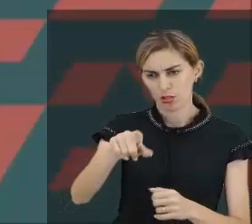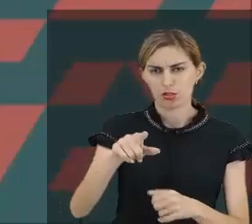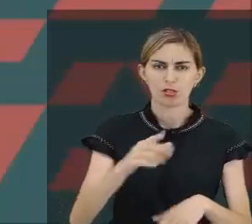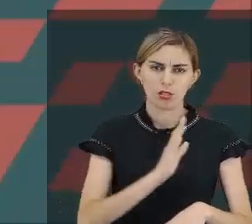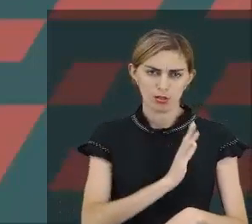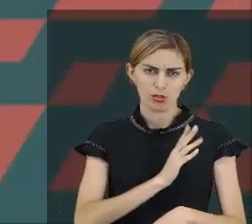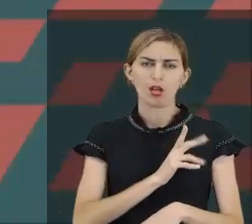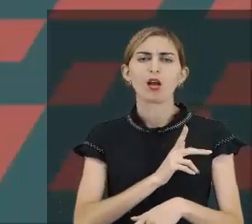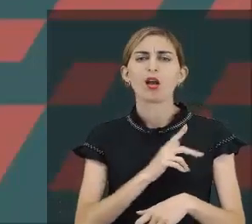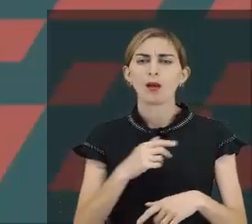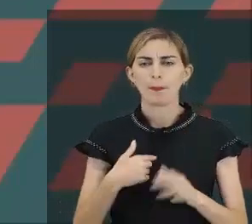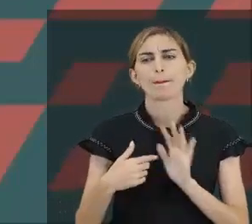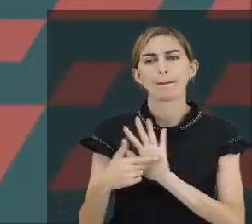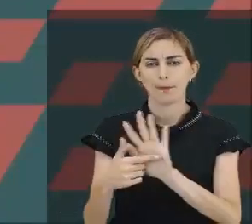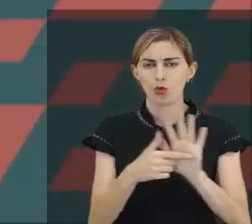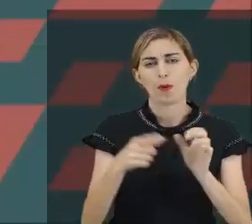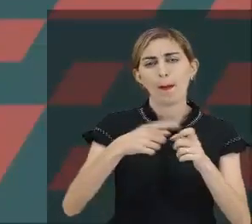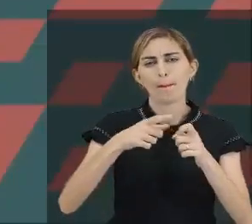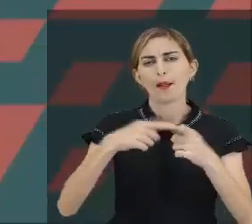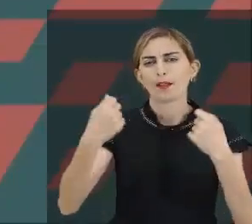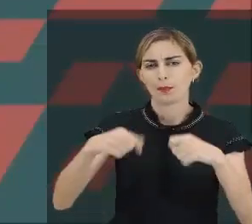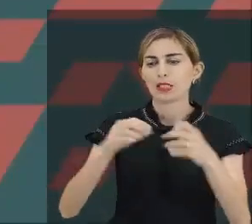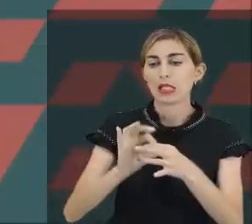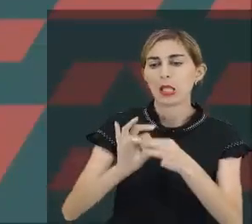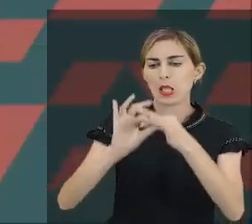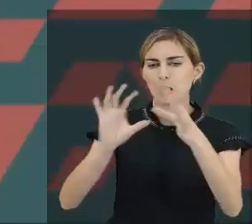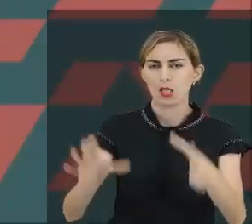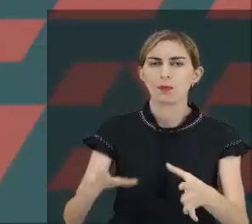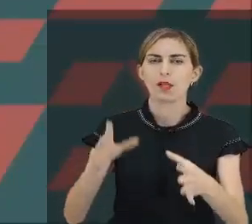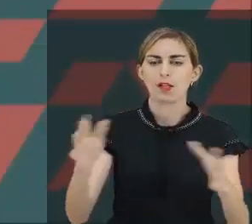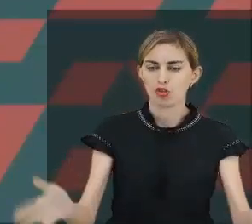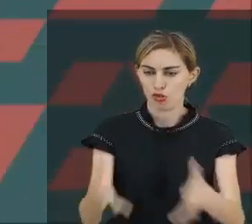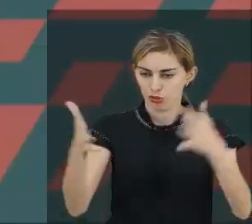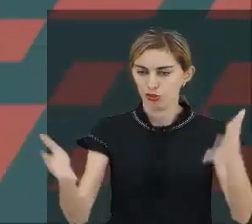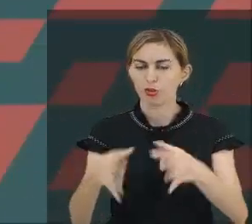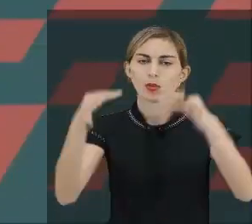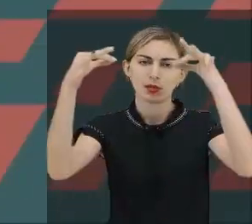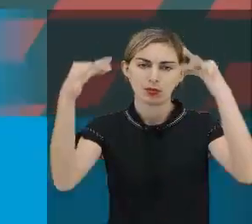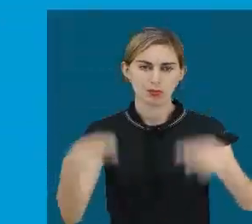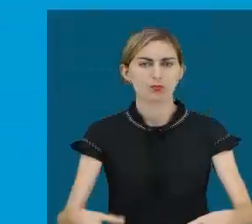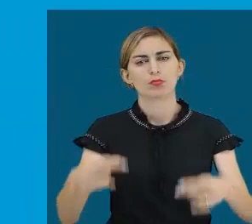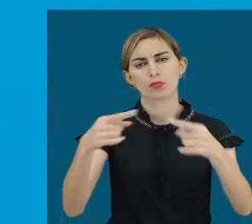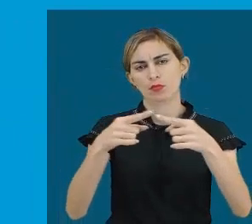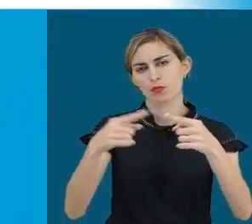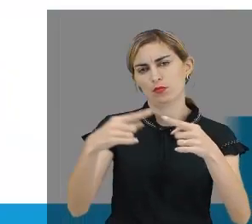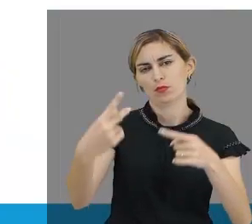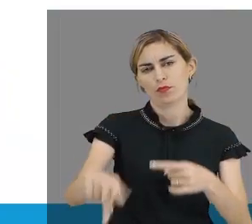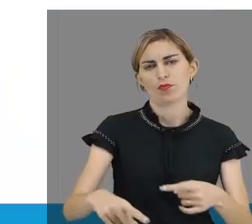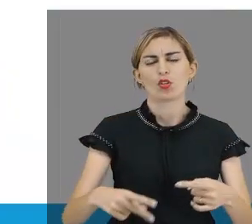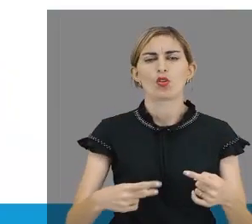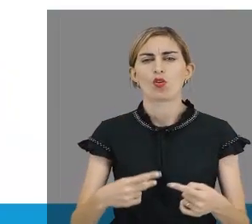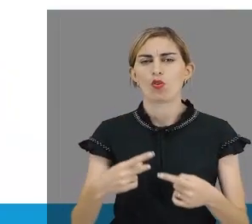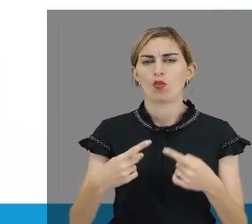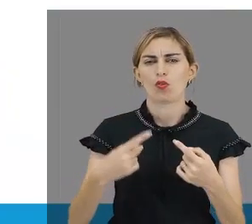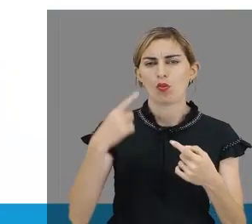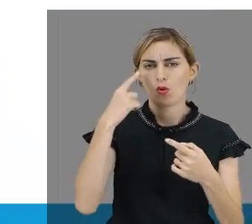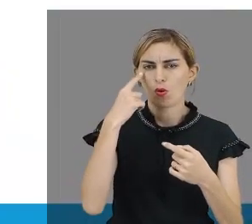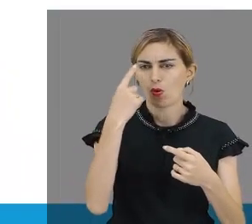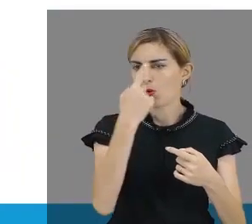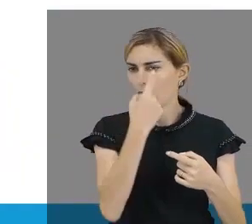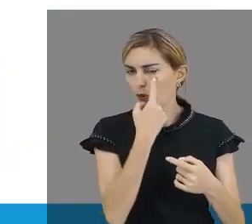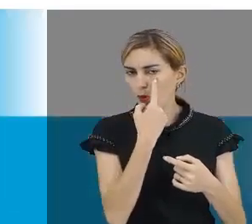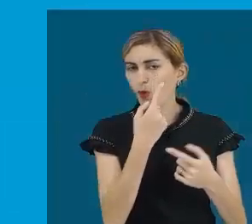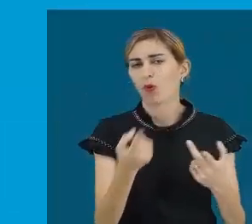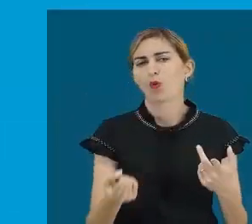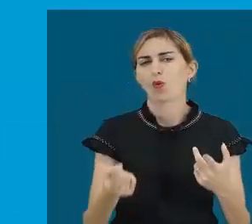uma criança com esse tipo de cardiopatia, o médico ele tem que liberar para fazer as estimulações corretas. Alterações oftalmológicas,